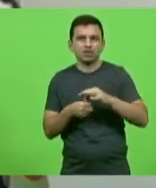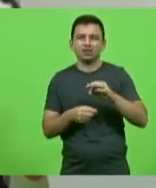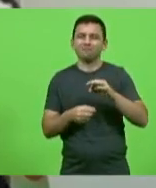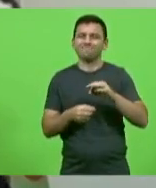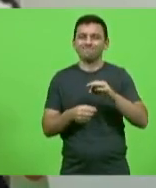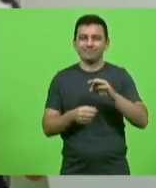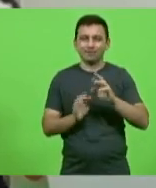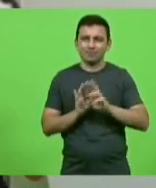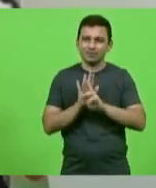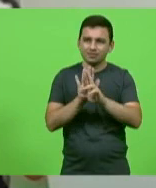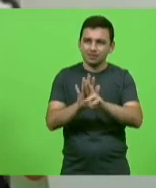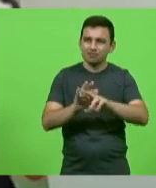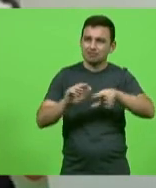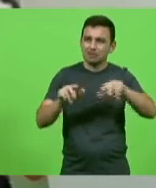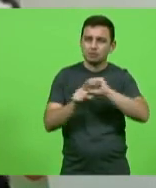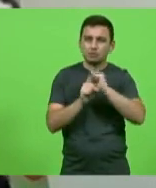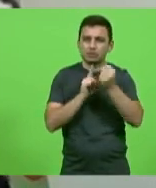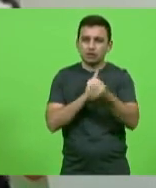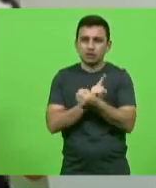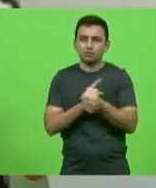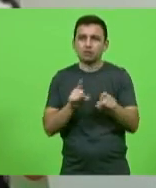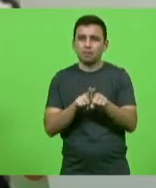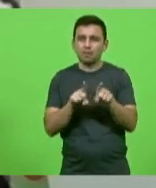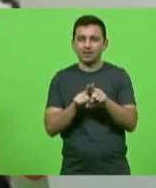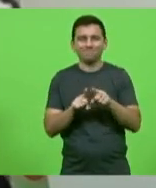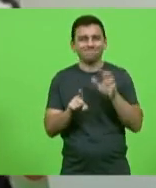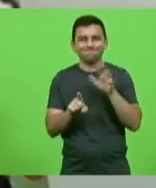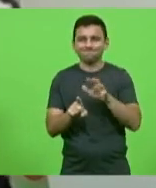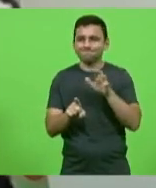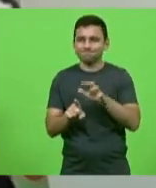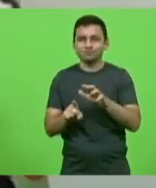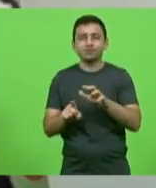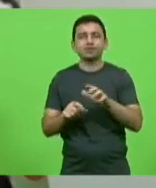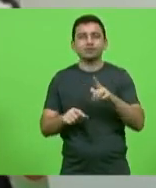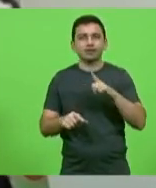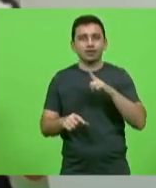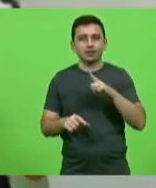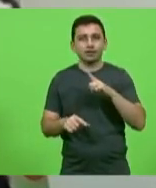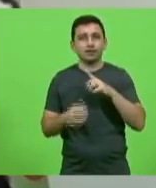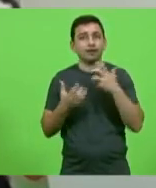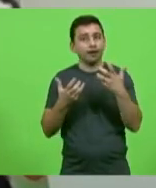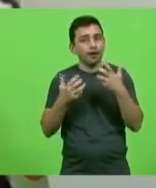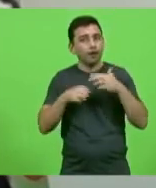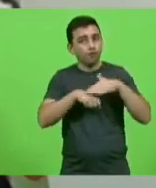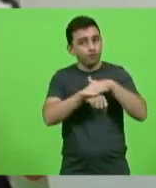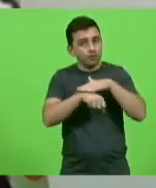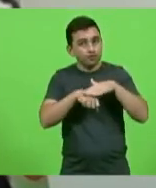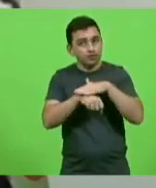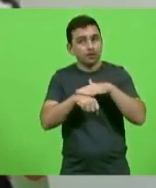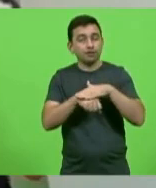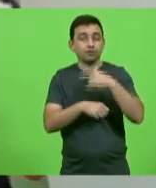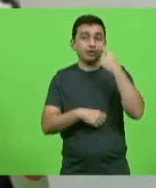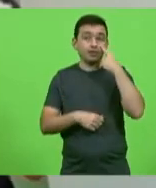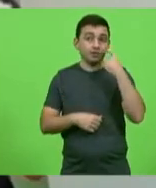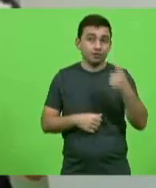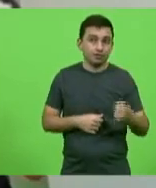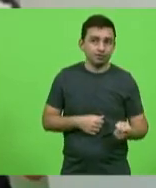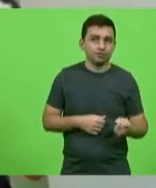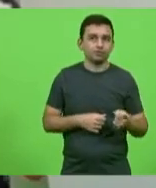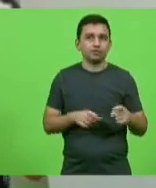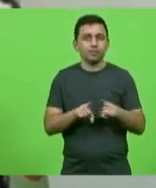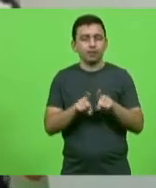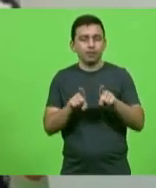representações sociais e tencionam Com buscando o diálogo interesses